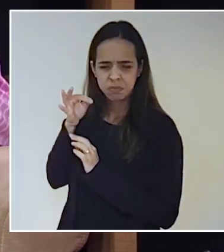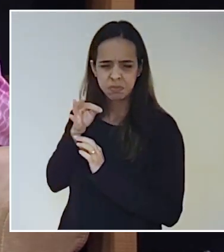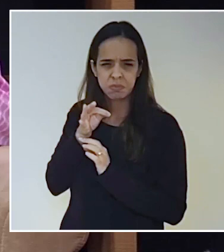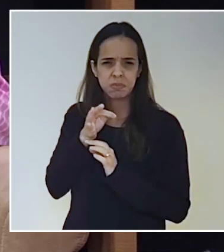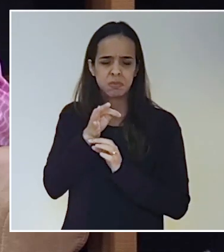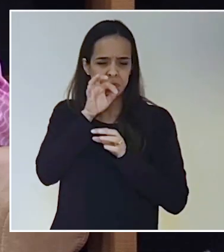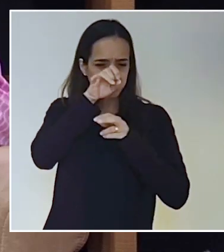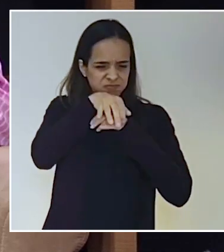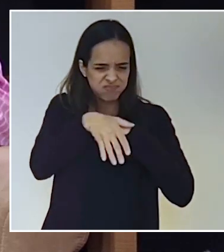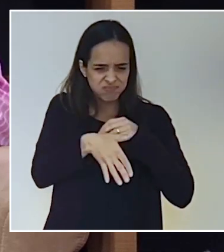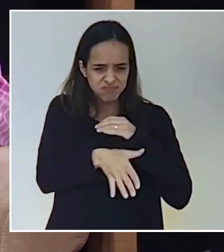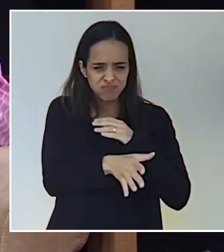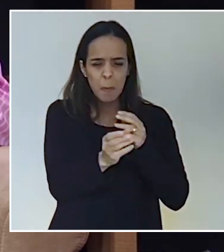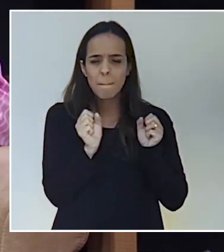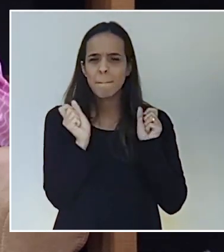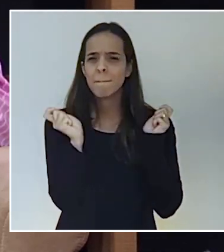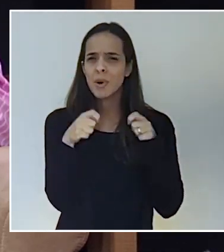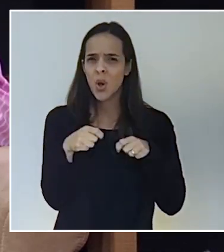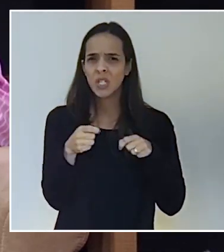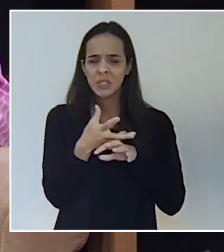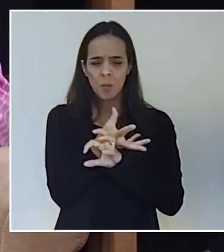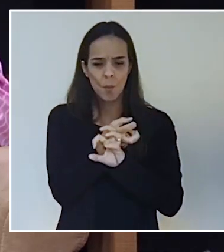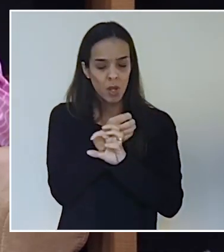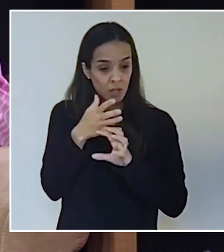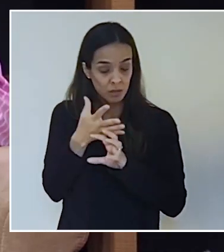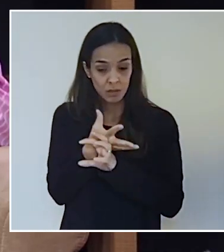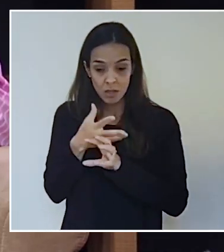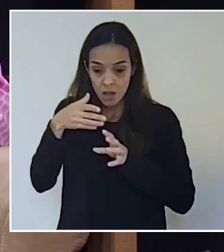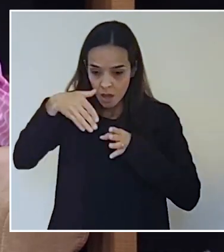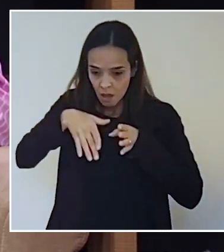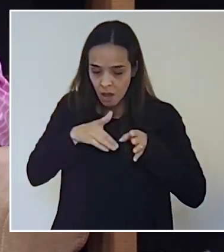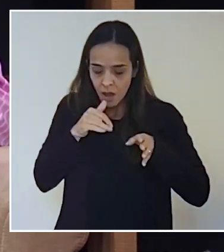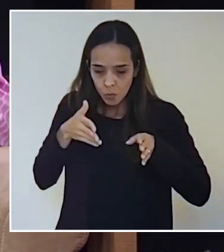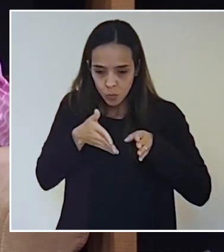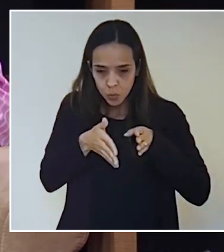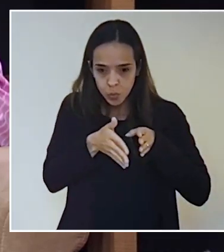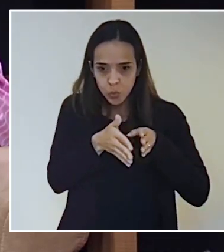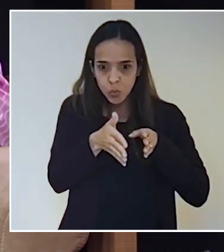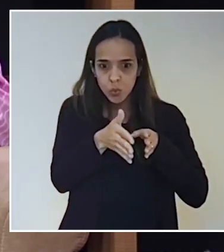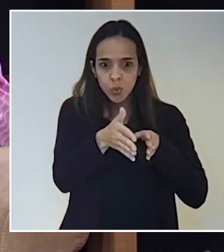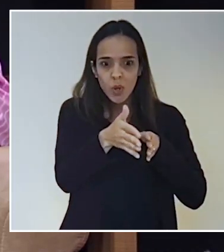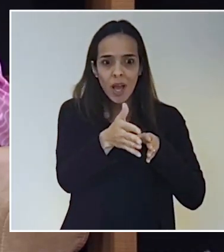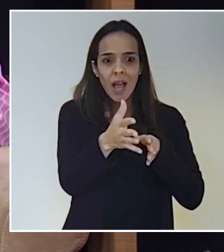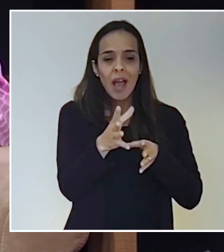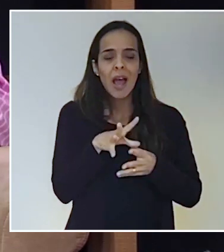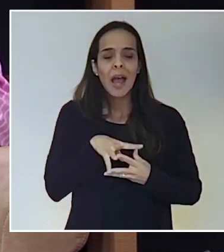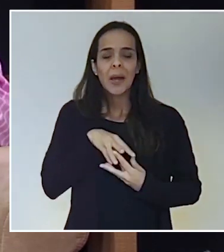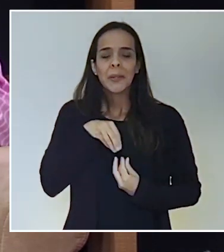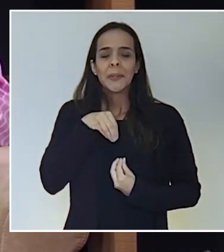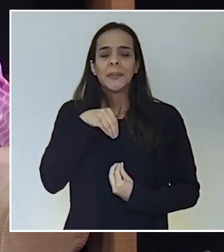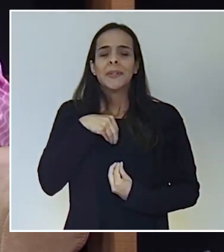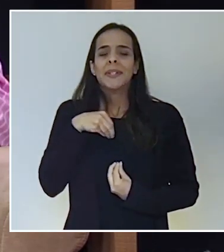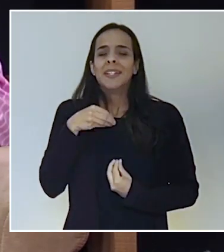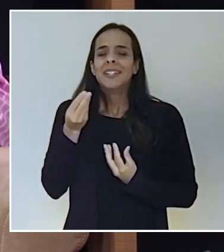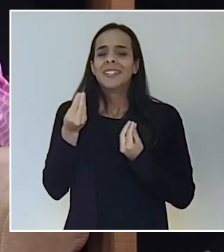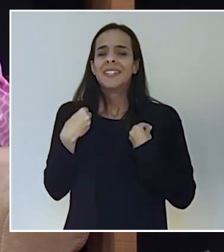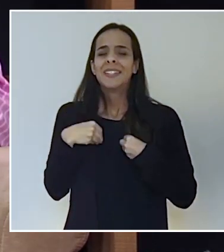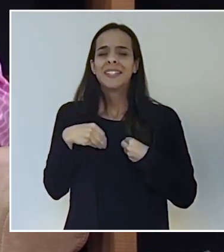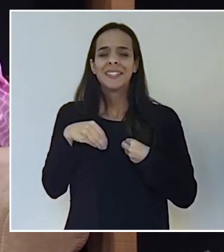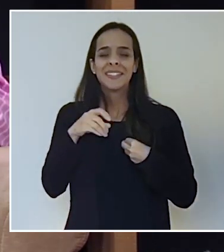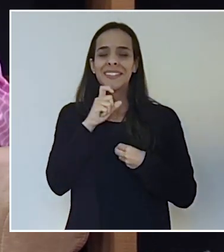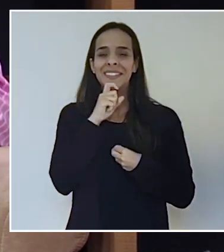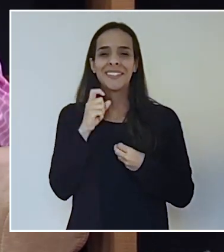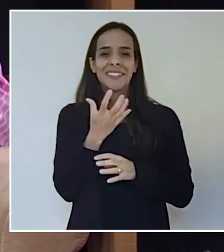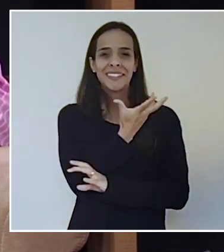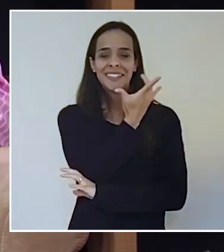e trazer verdor, e trazer beleza, e trazer refrigério, e trazer